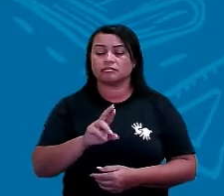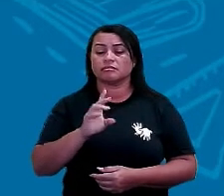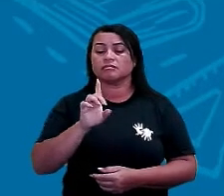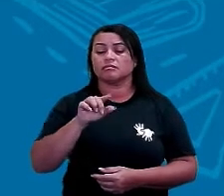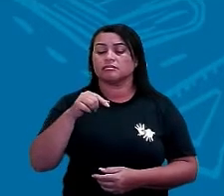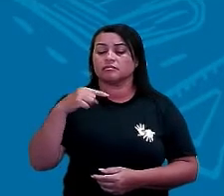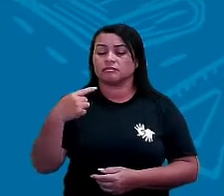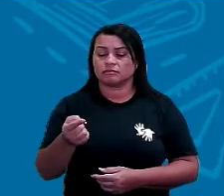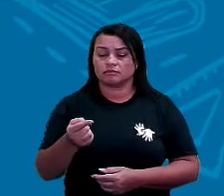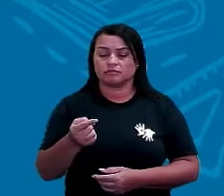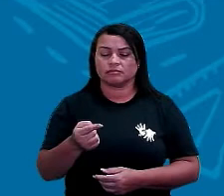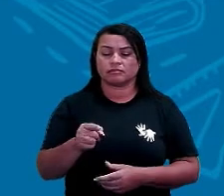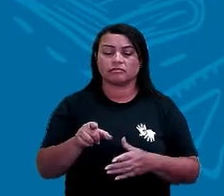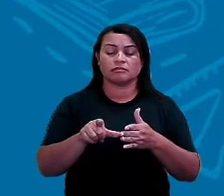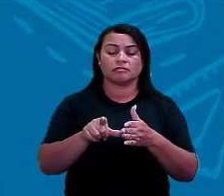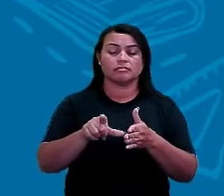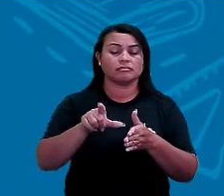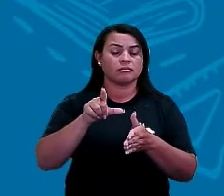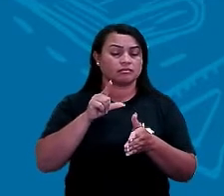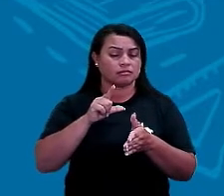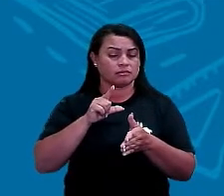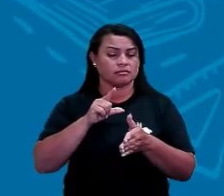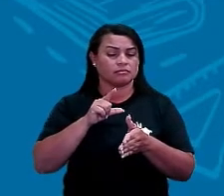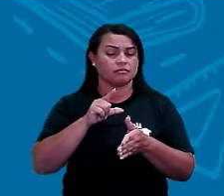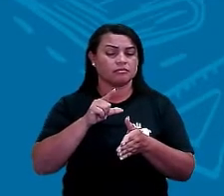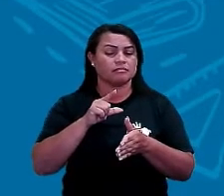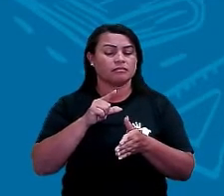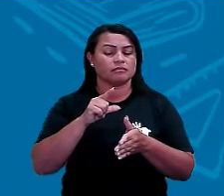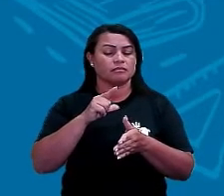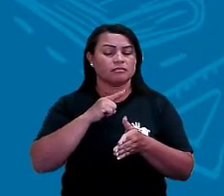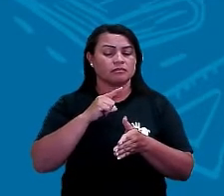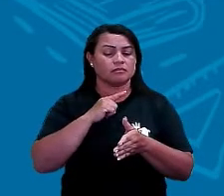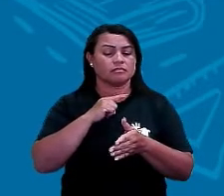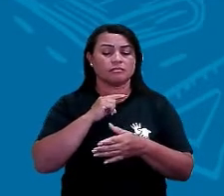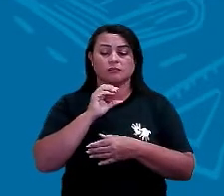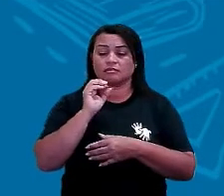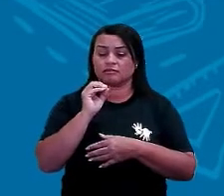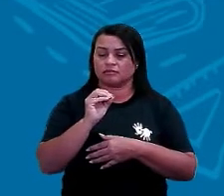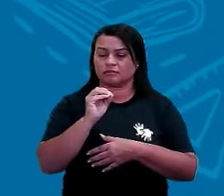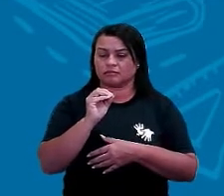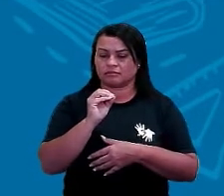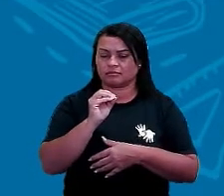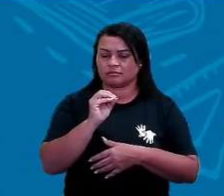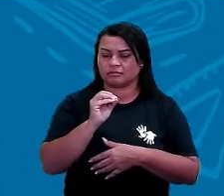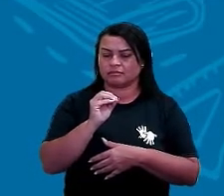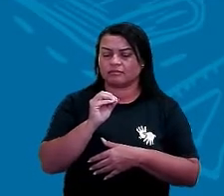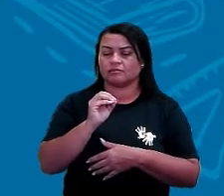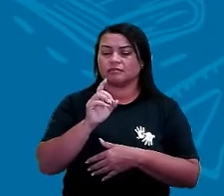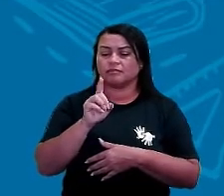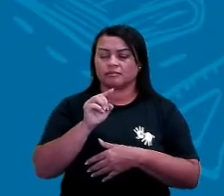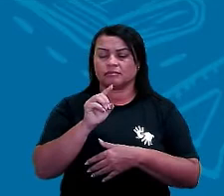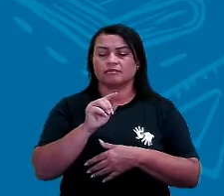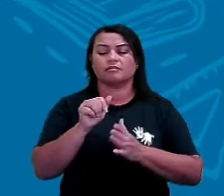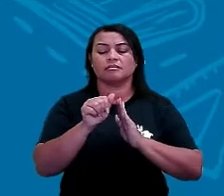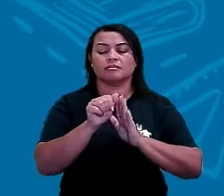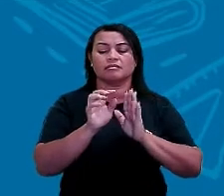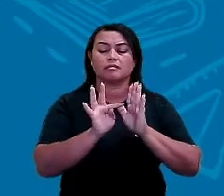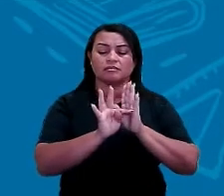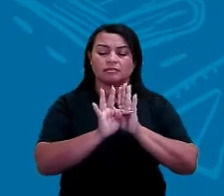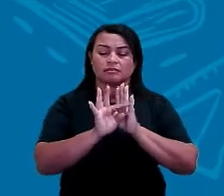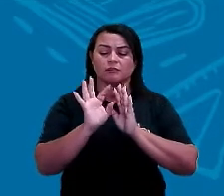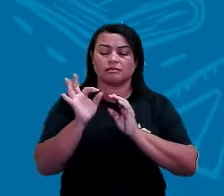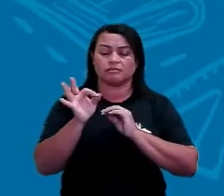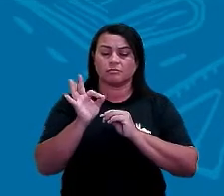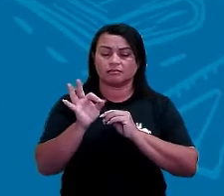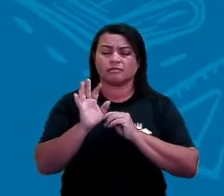aqui, ó, antes do porquê tem o quê? Tem o o, que o o é um artigo,